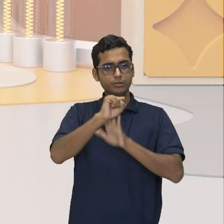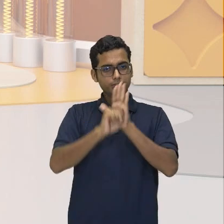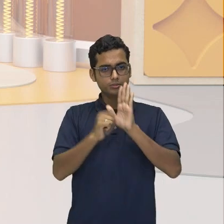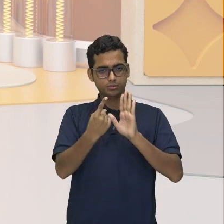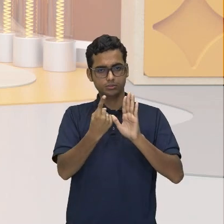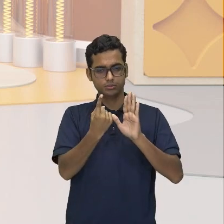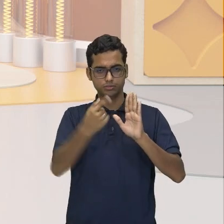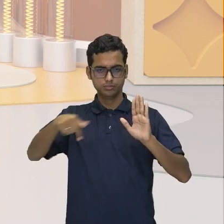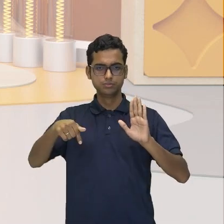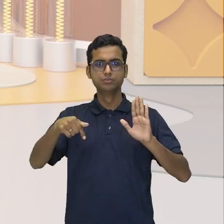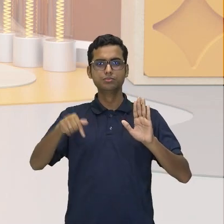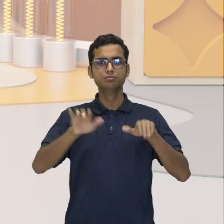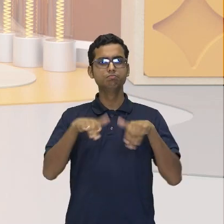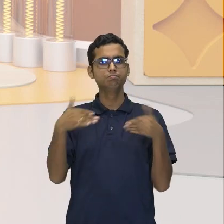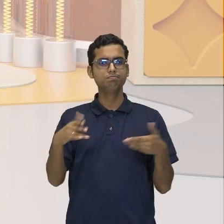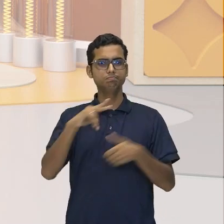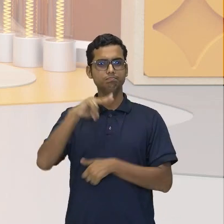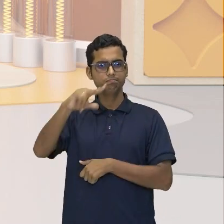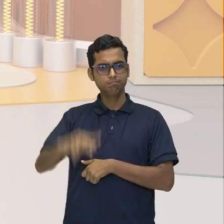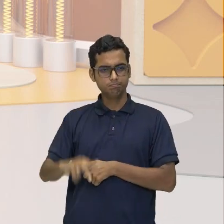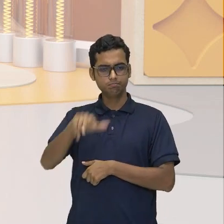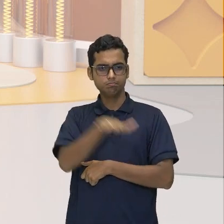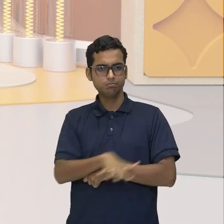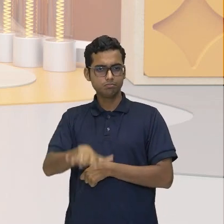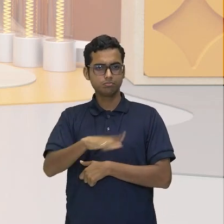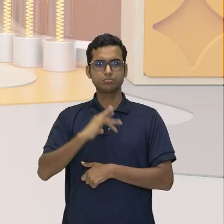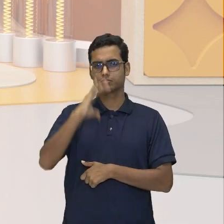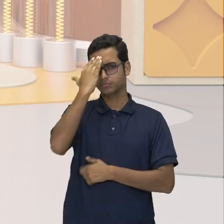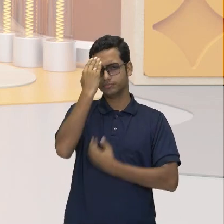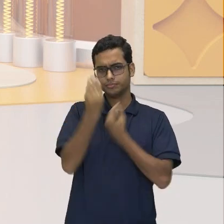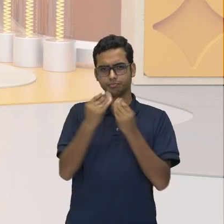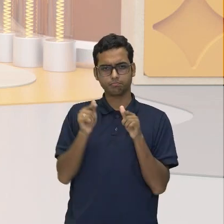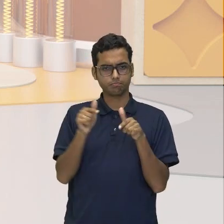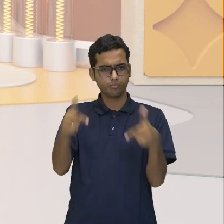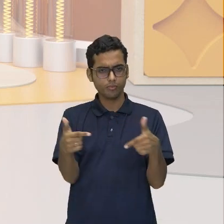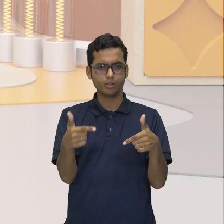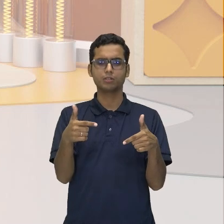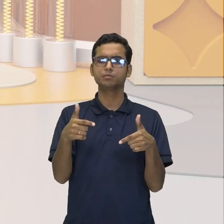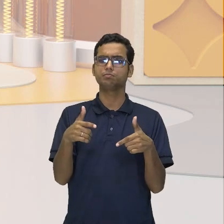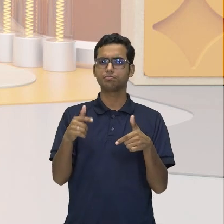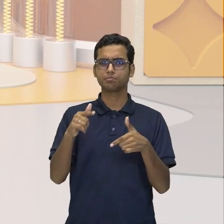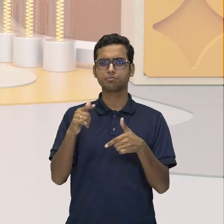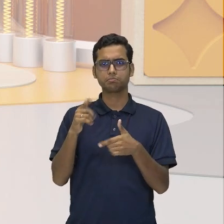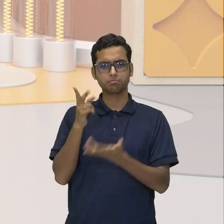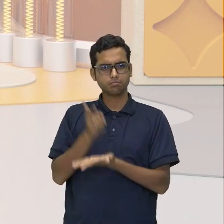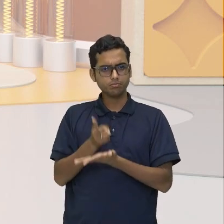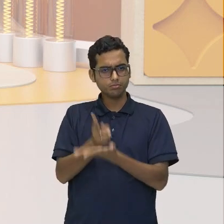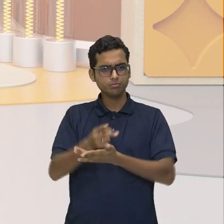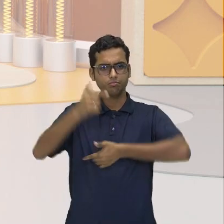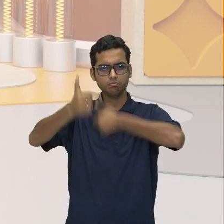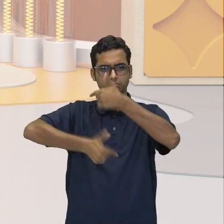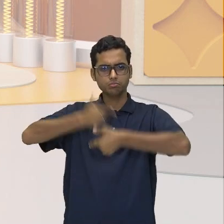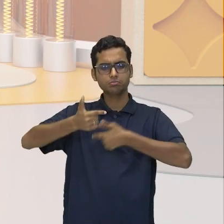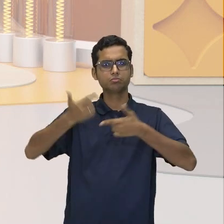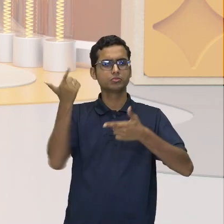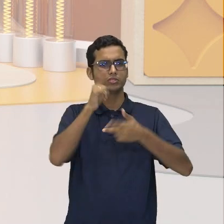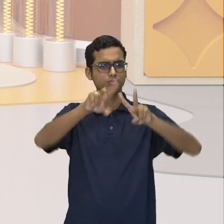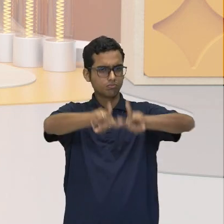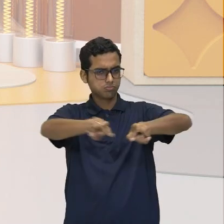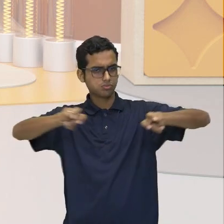XVII, quando os portugueses eles intensificaram seus esforços para explorar